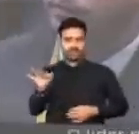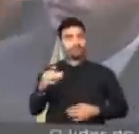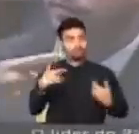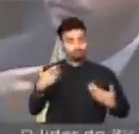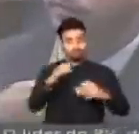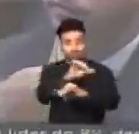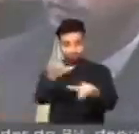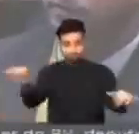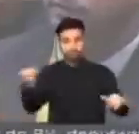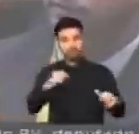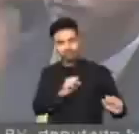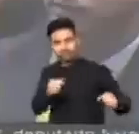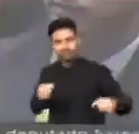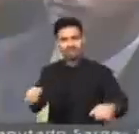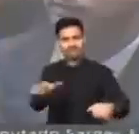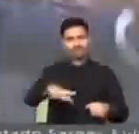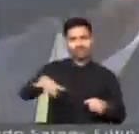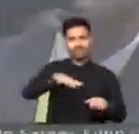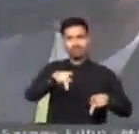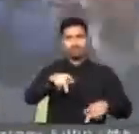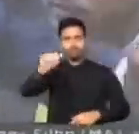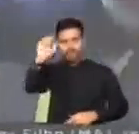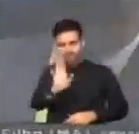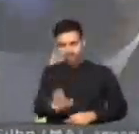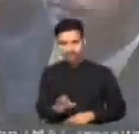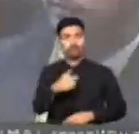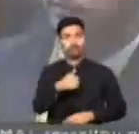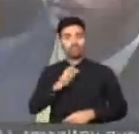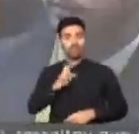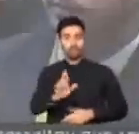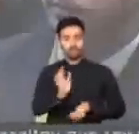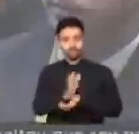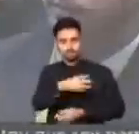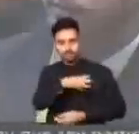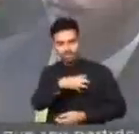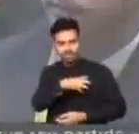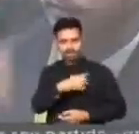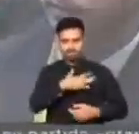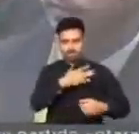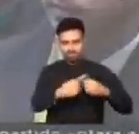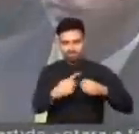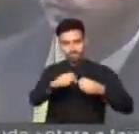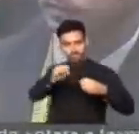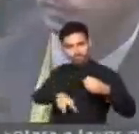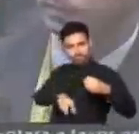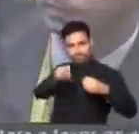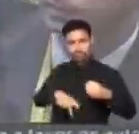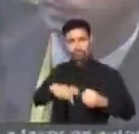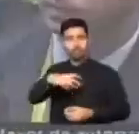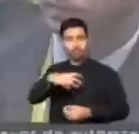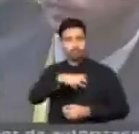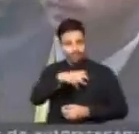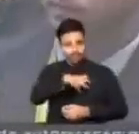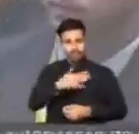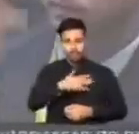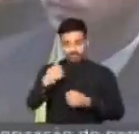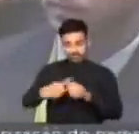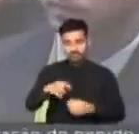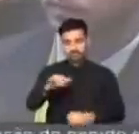em defesa do povo brasileiro, em nome da Bahia, da minha região sul da Bahia, da minha